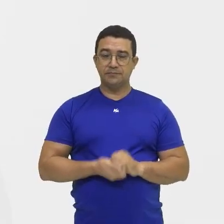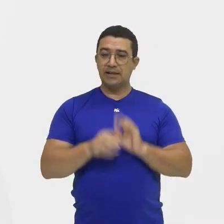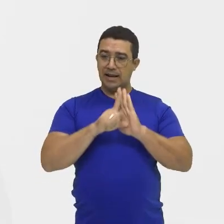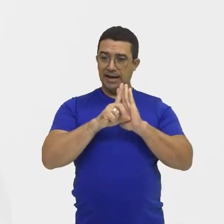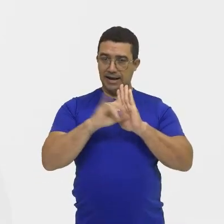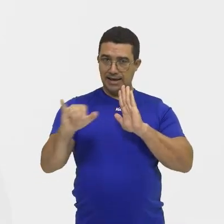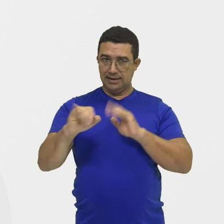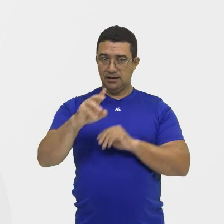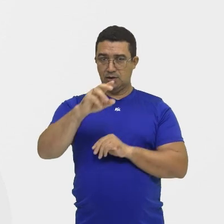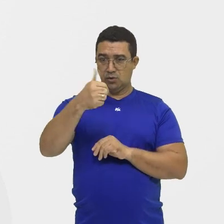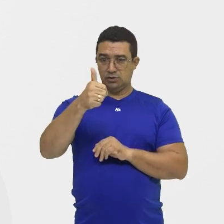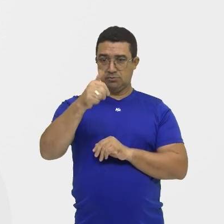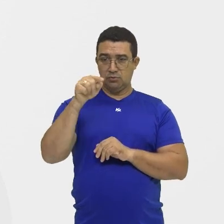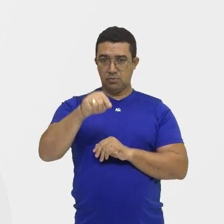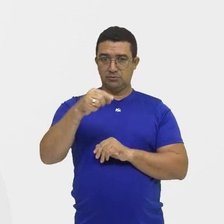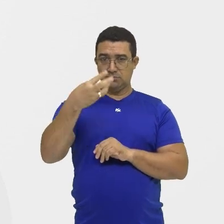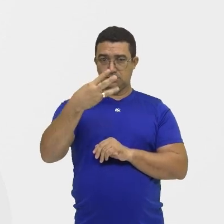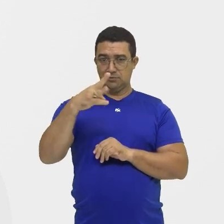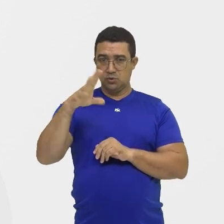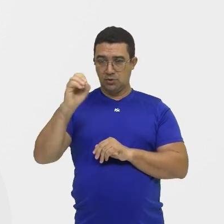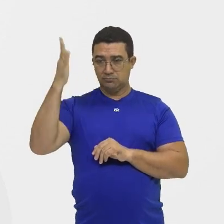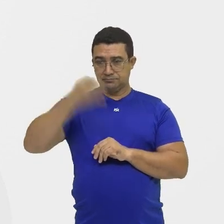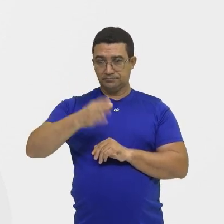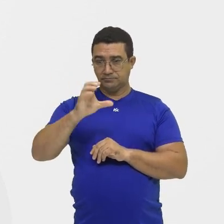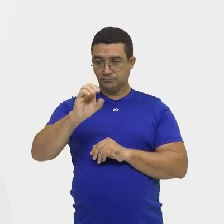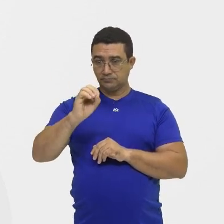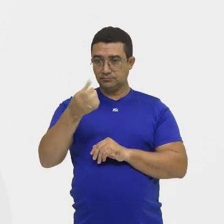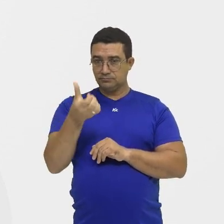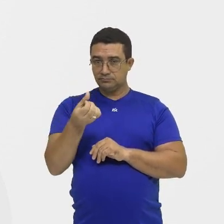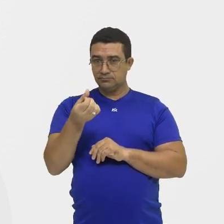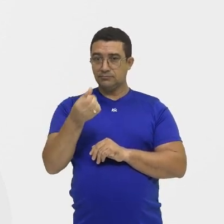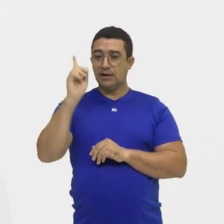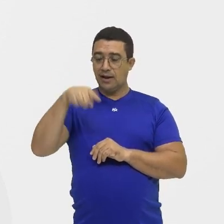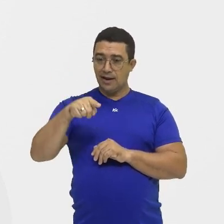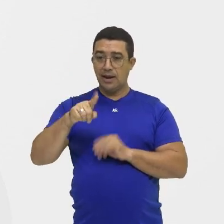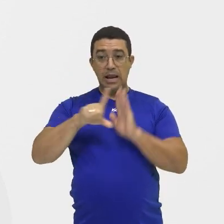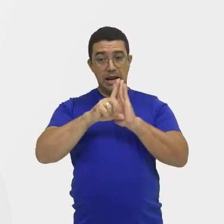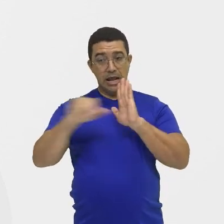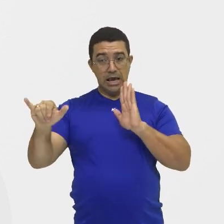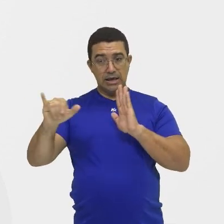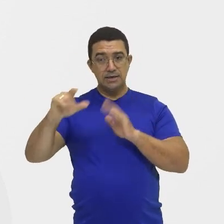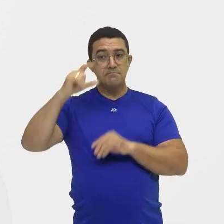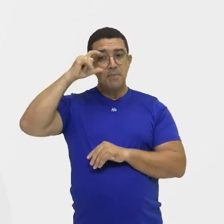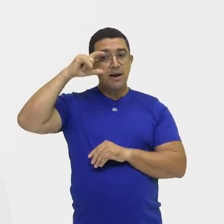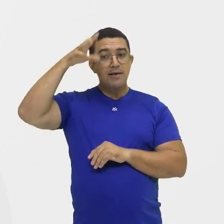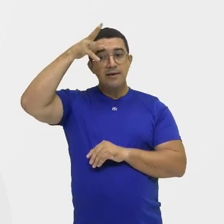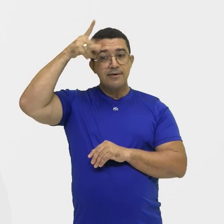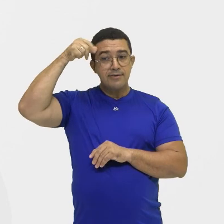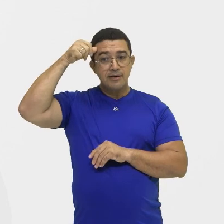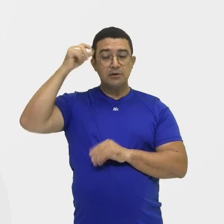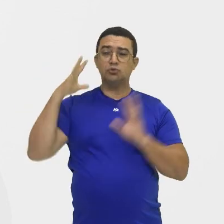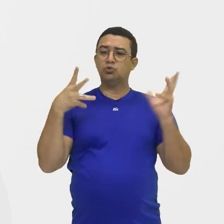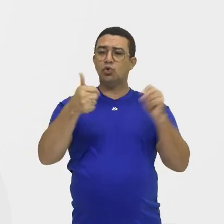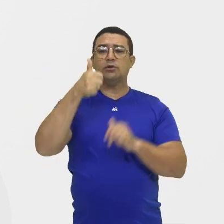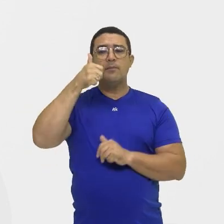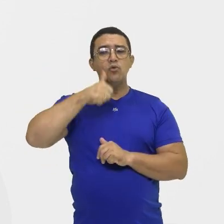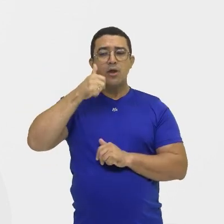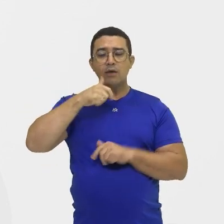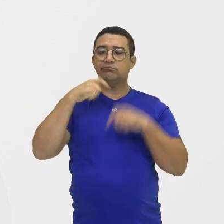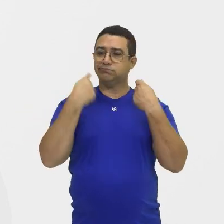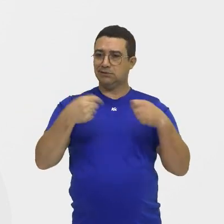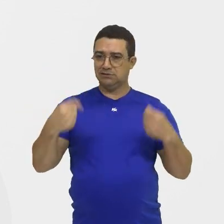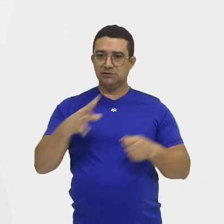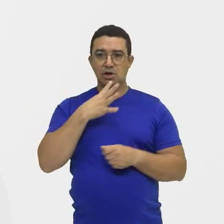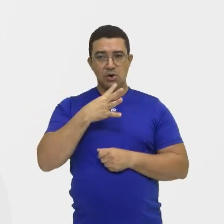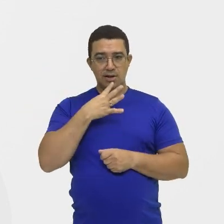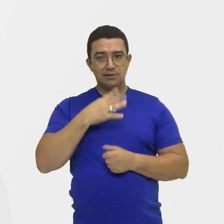Lei 11.340 de 2006, que é a Lei Maria da Penha. Toda mulher deve conhecer esta lei.